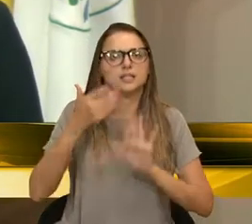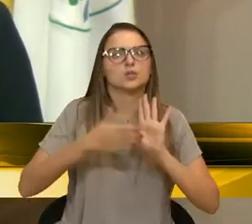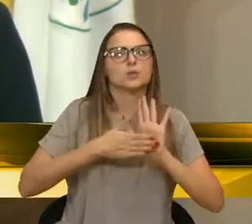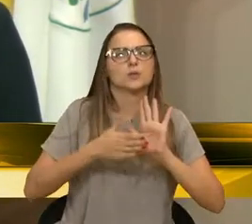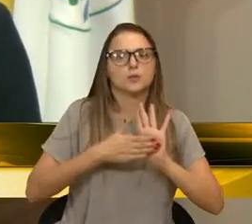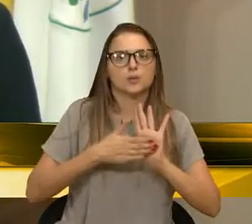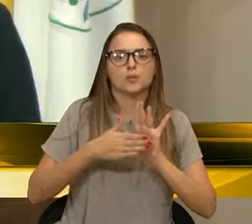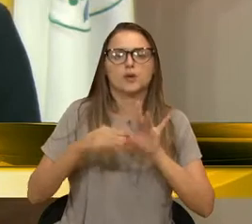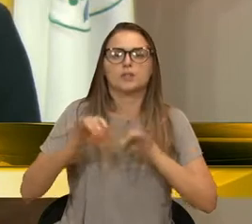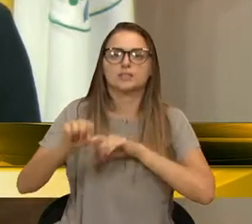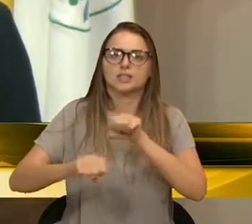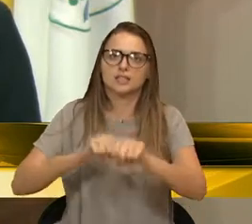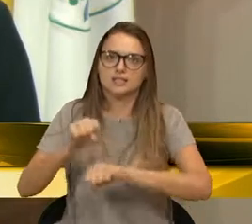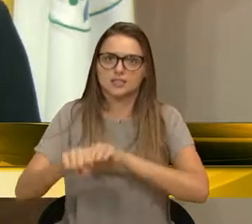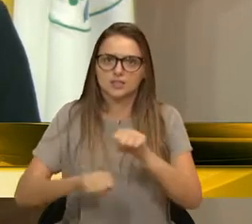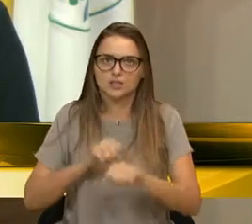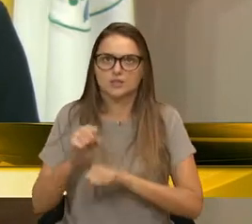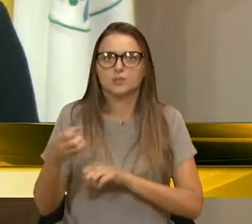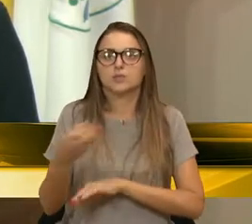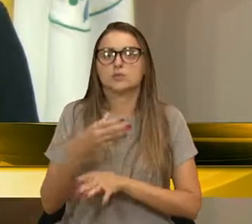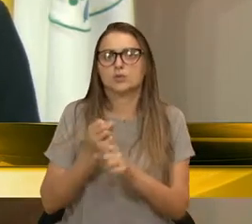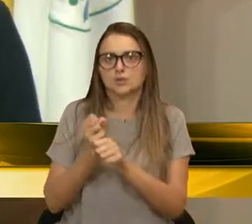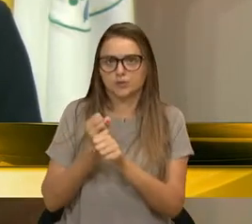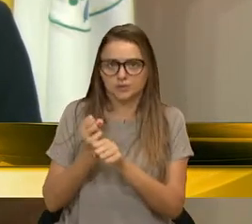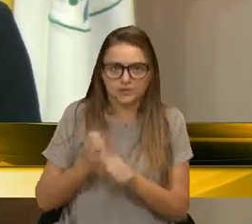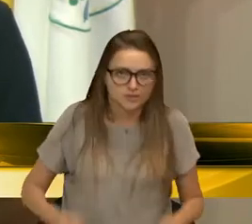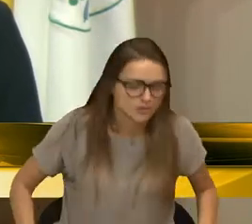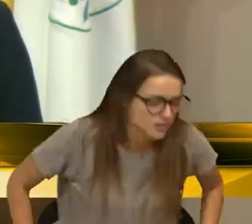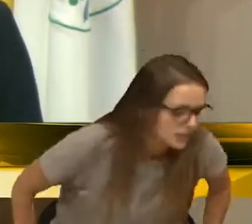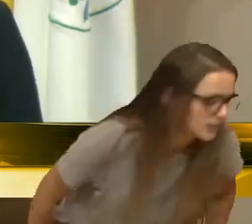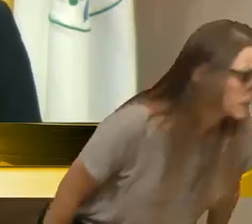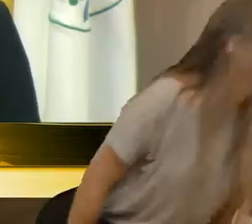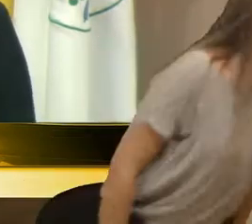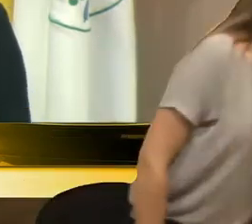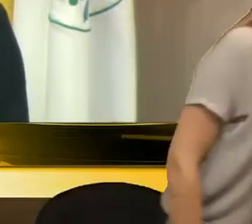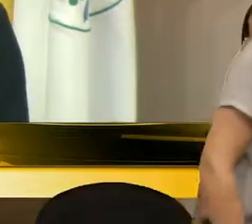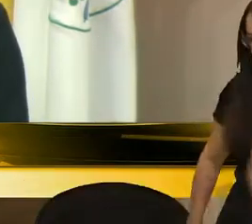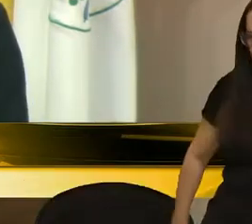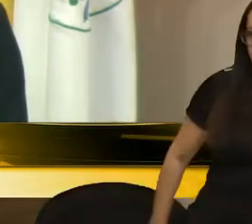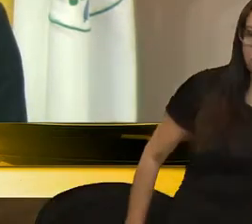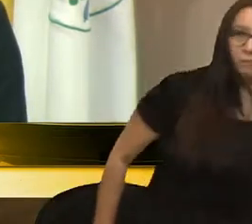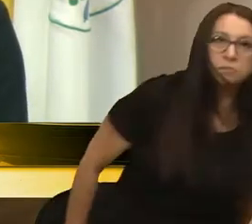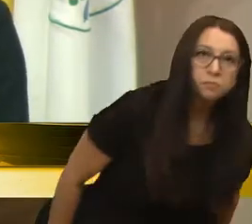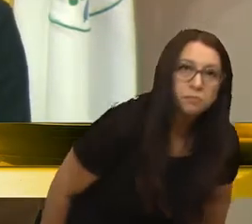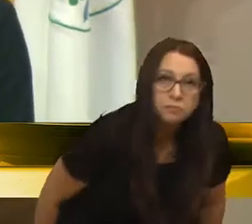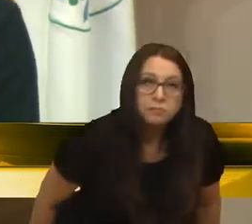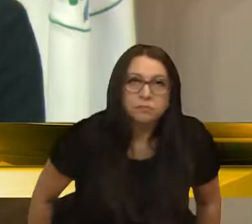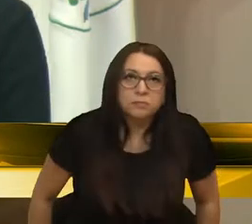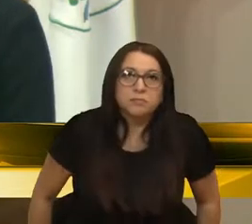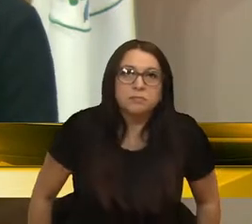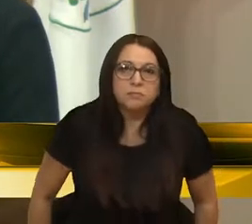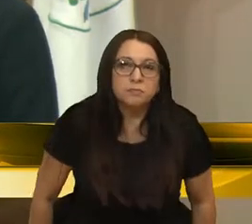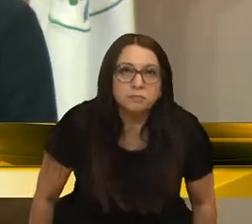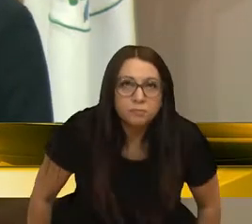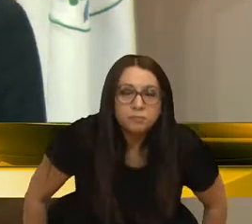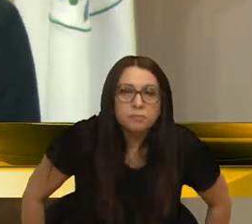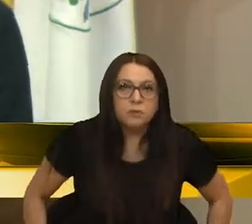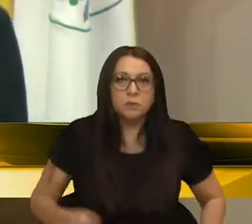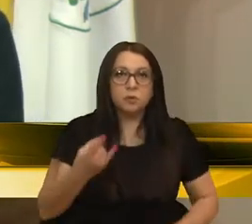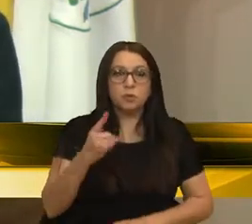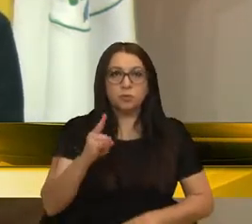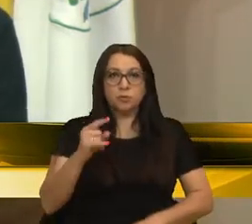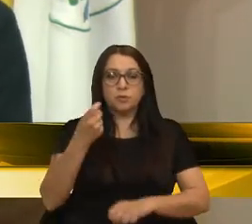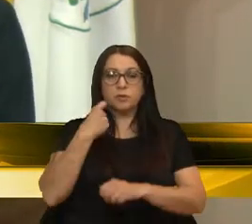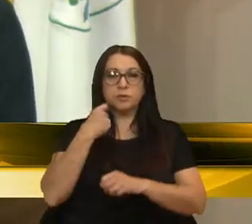municipal cicloviário para os próximos anos. Várias ações já foram feitas, né? Toda última sexta-feira do mês